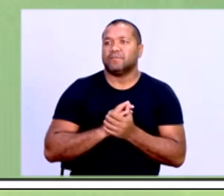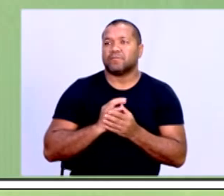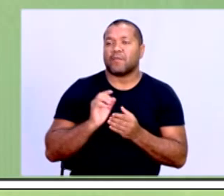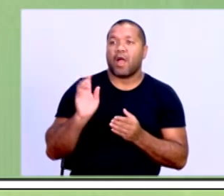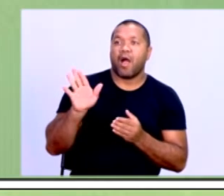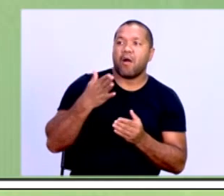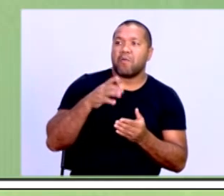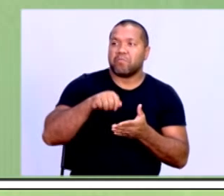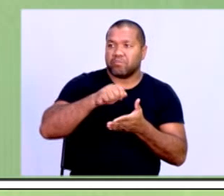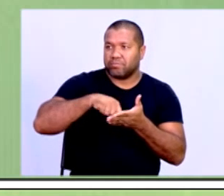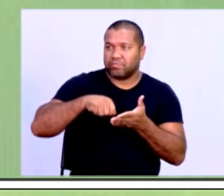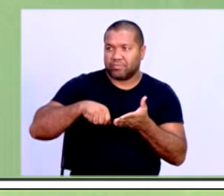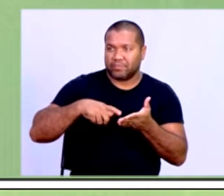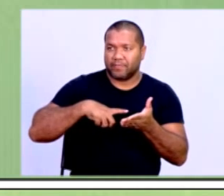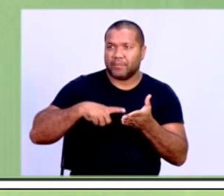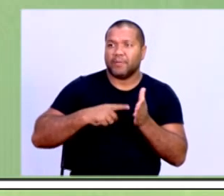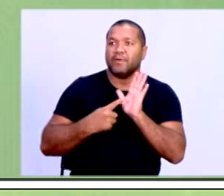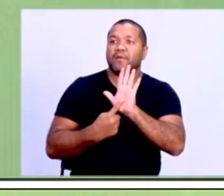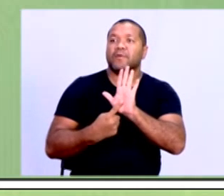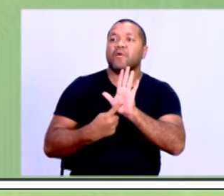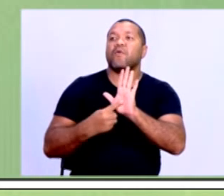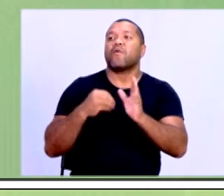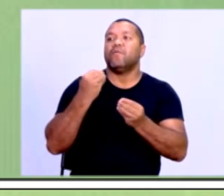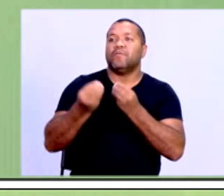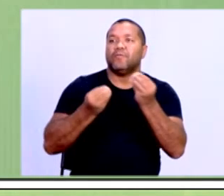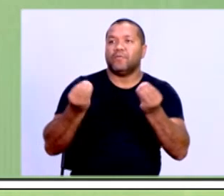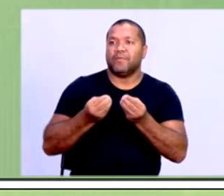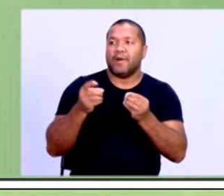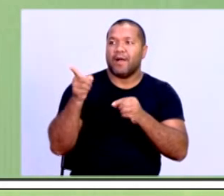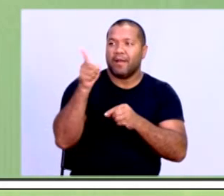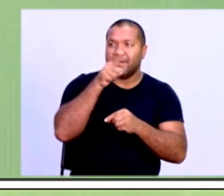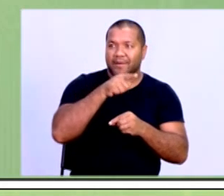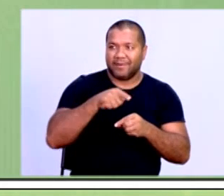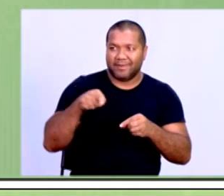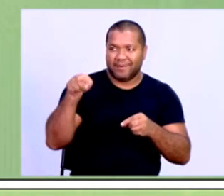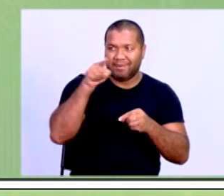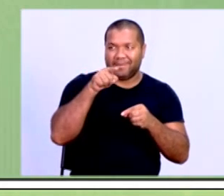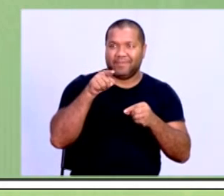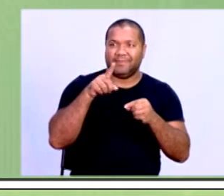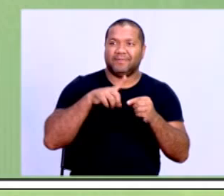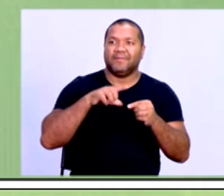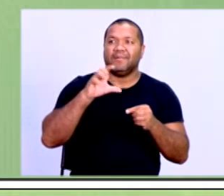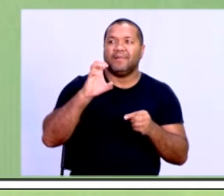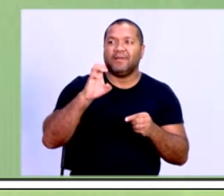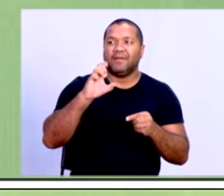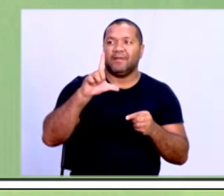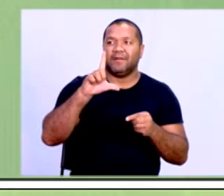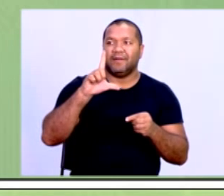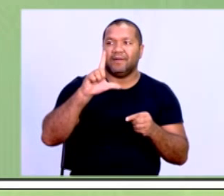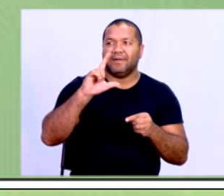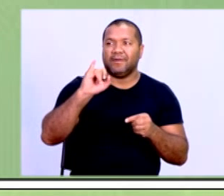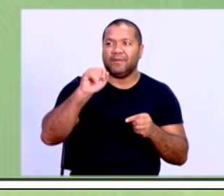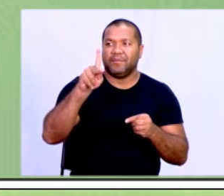autores representam como uma elipse. Deixa eu fazer de novo a minha